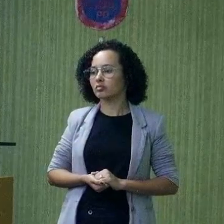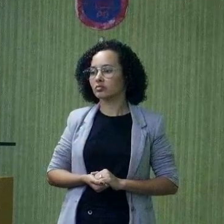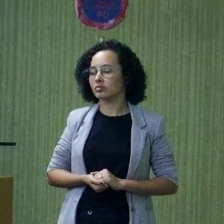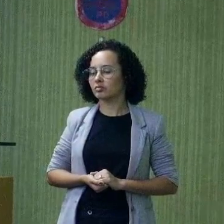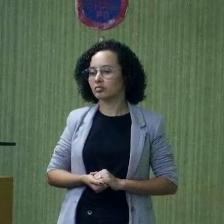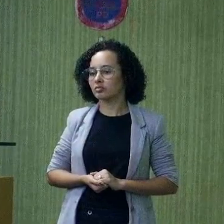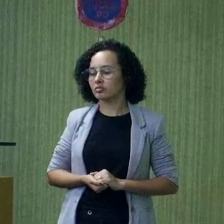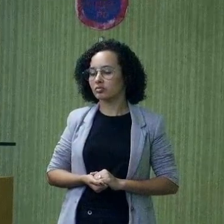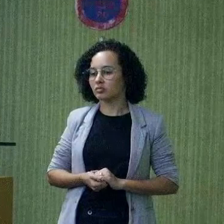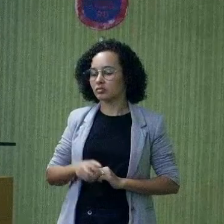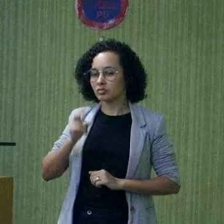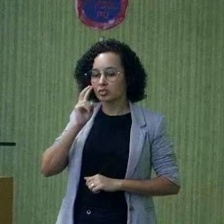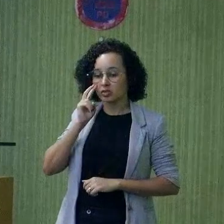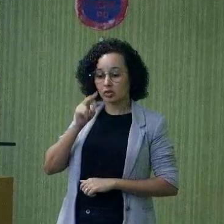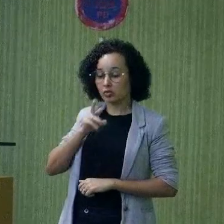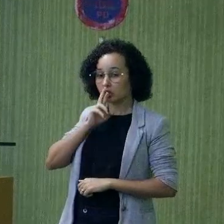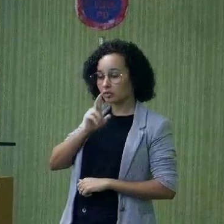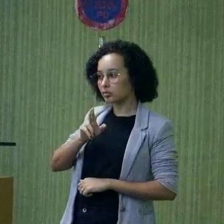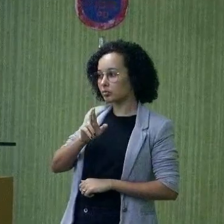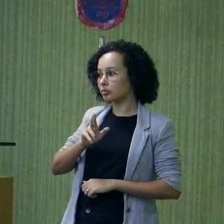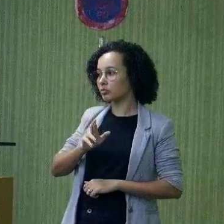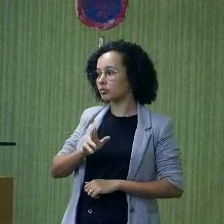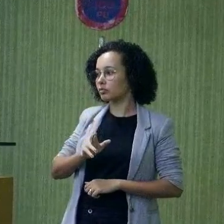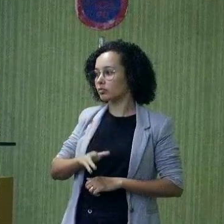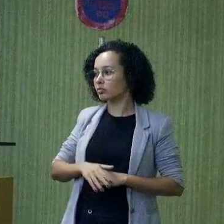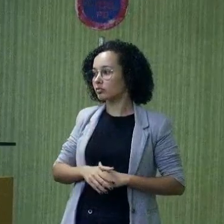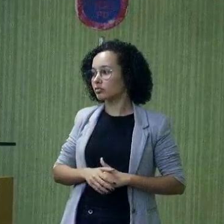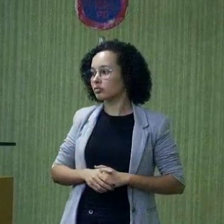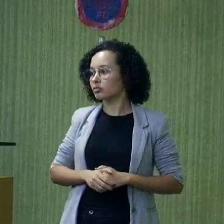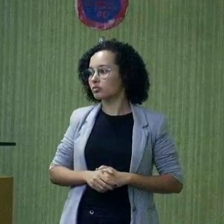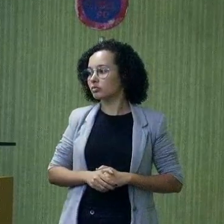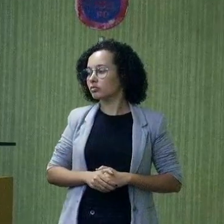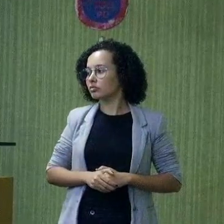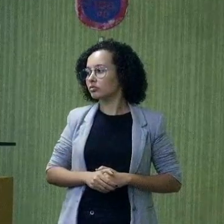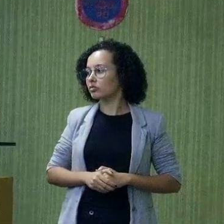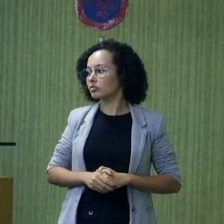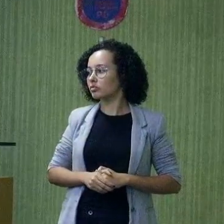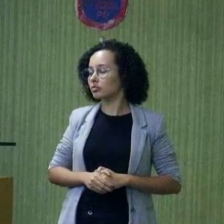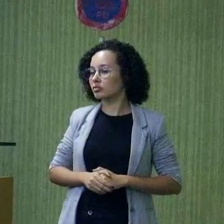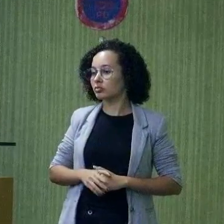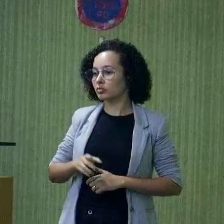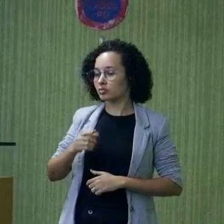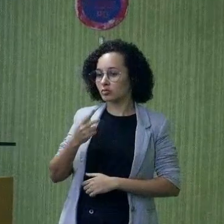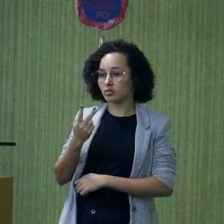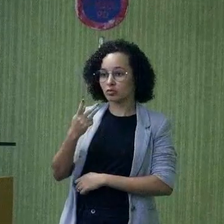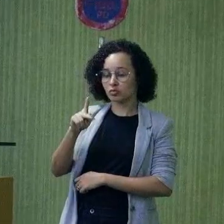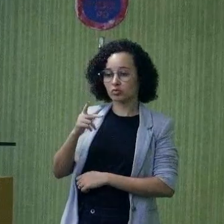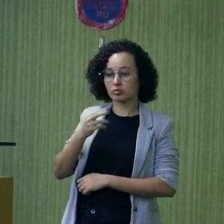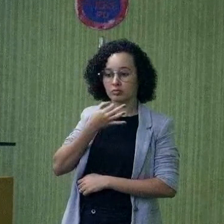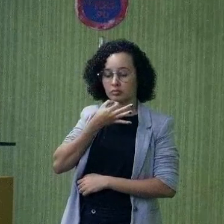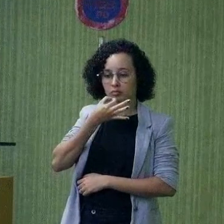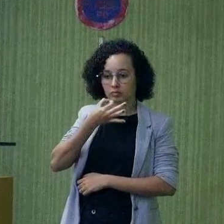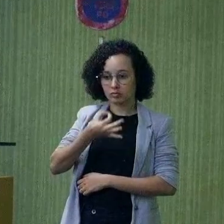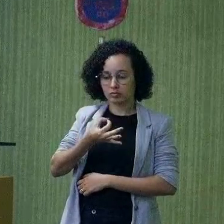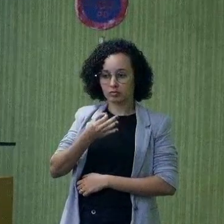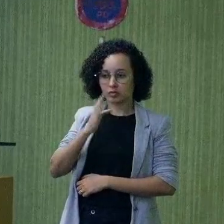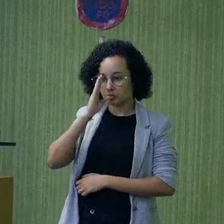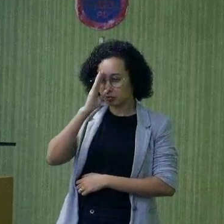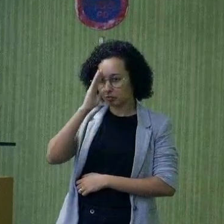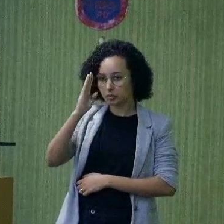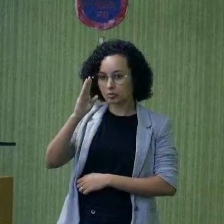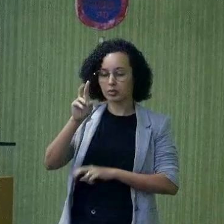respostas gente então a primeira pergunta olha na sua opinião dentre as principais temáticas do